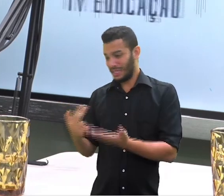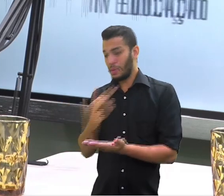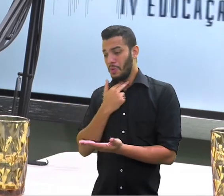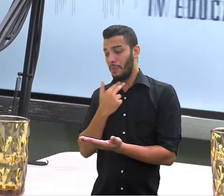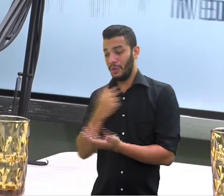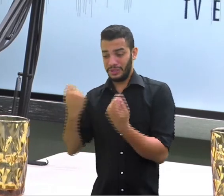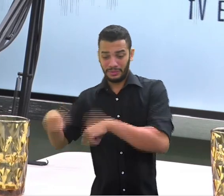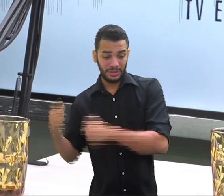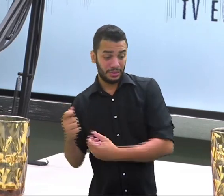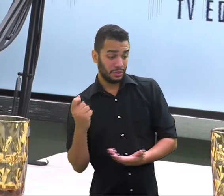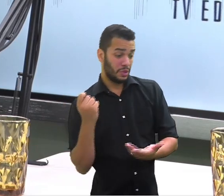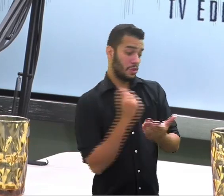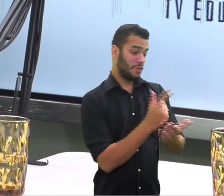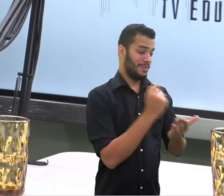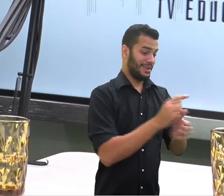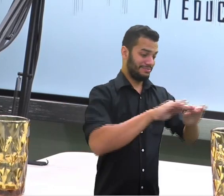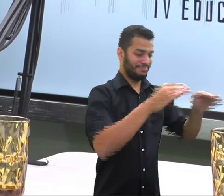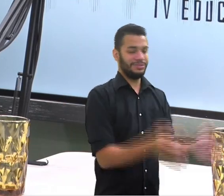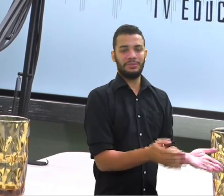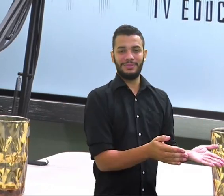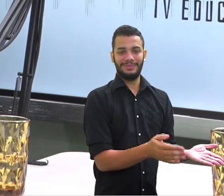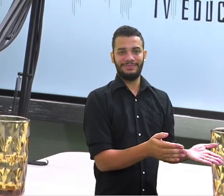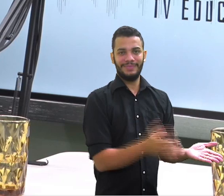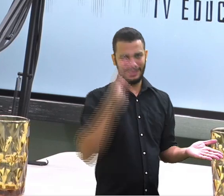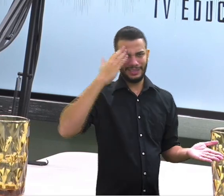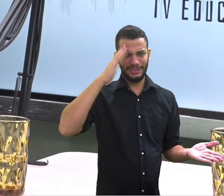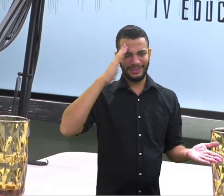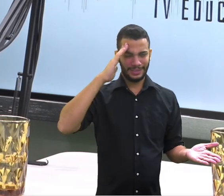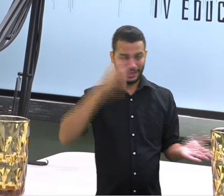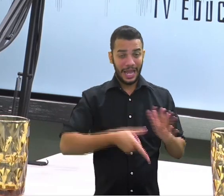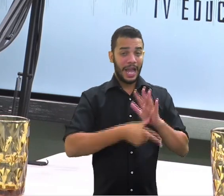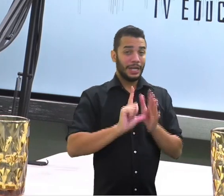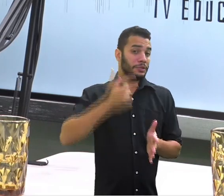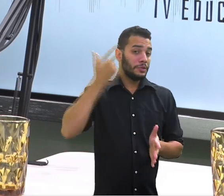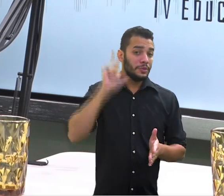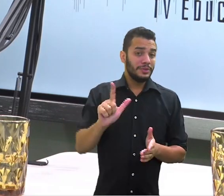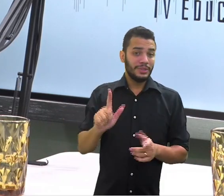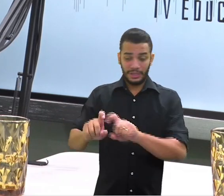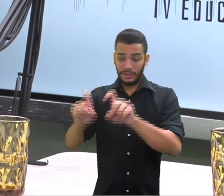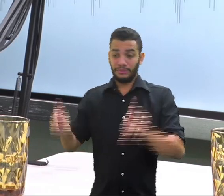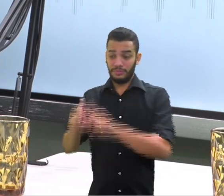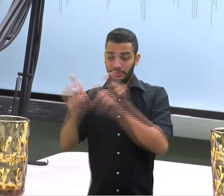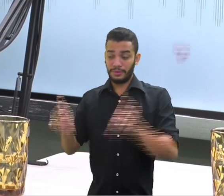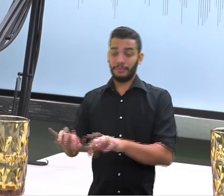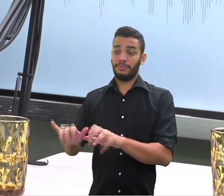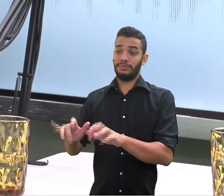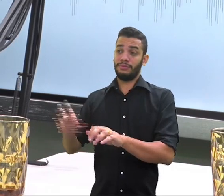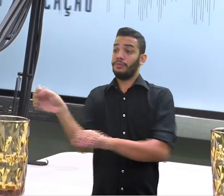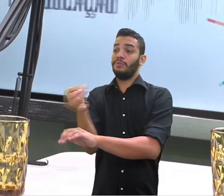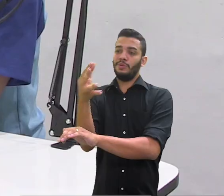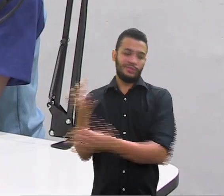tem que comprar outra vez, pagar de novo. O aluno destruindo o que é dele, chega a ser quase insano. Verdade. O